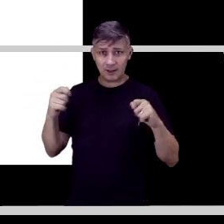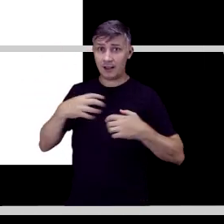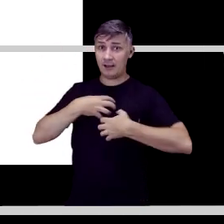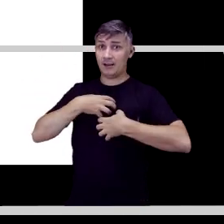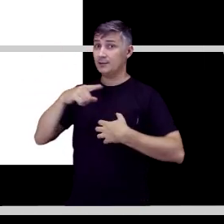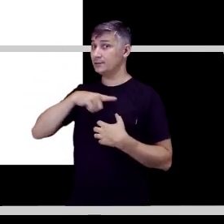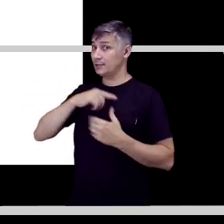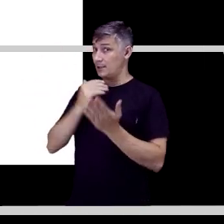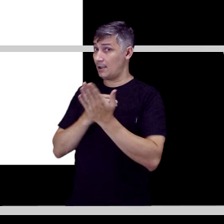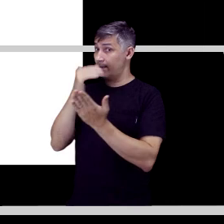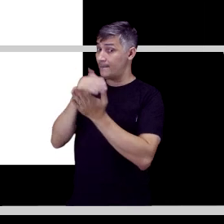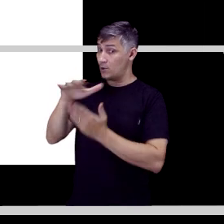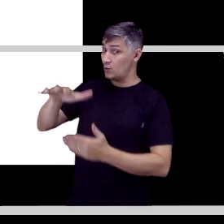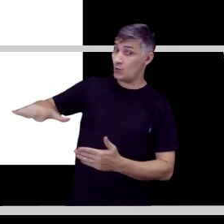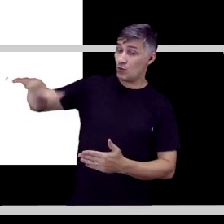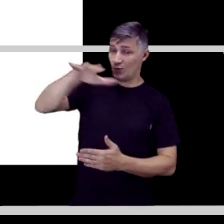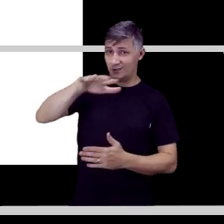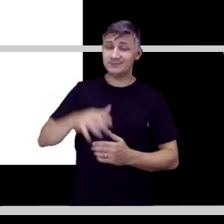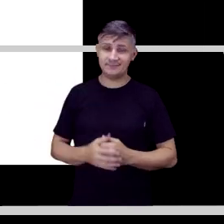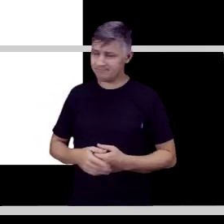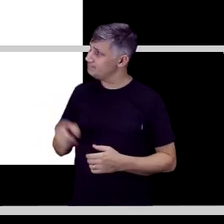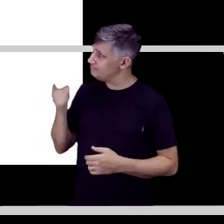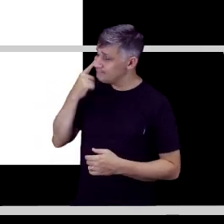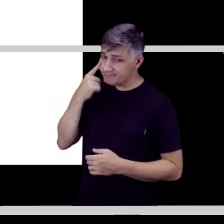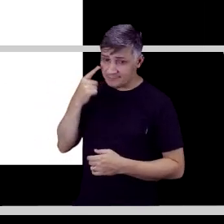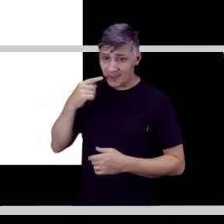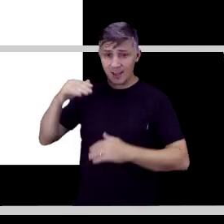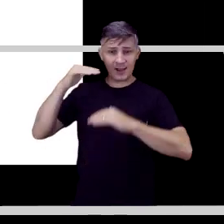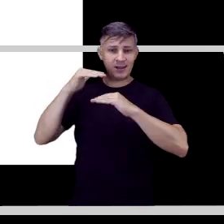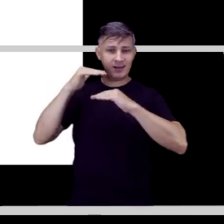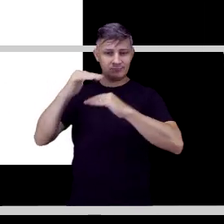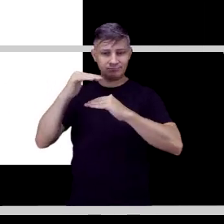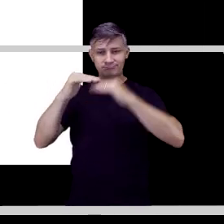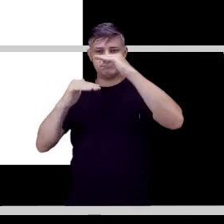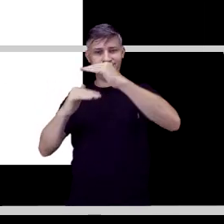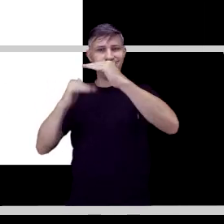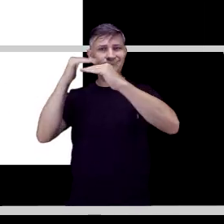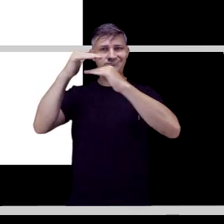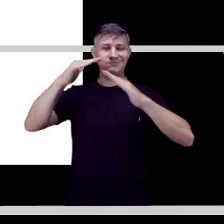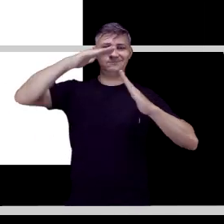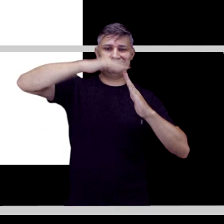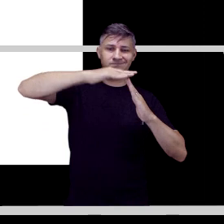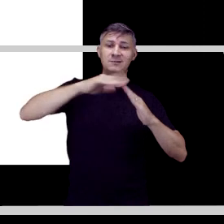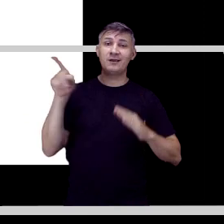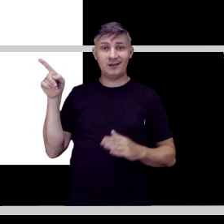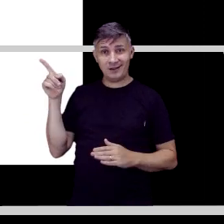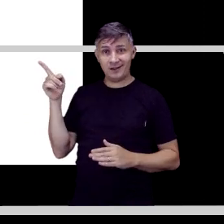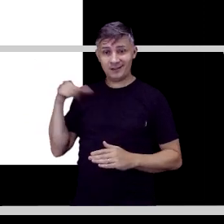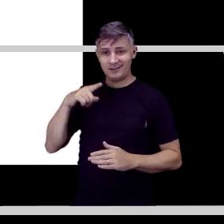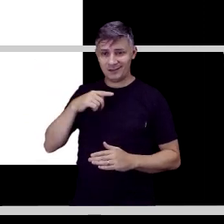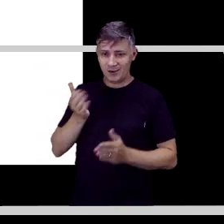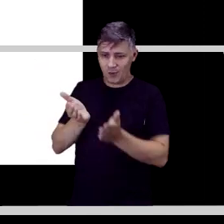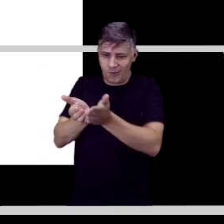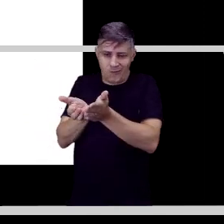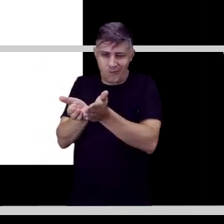que tenta estender essa ambiência do parque. Aí são as camadas da nossa cobertura, que foi coberta com uma